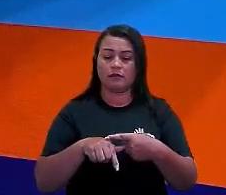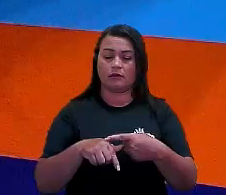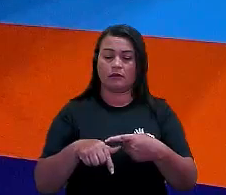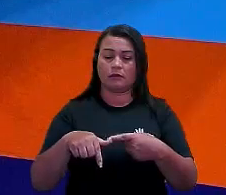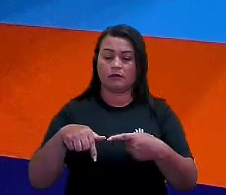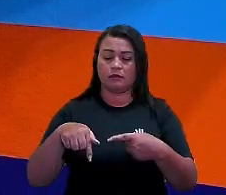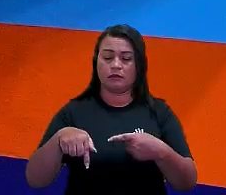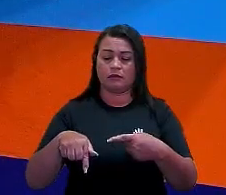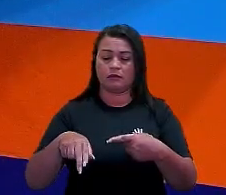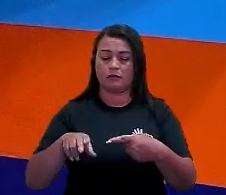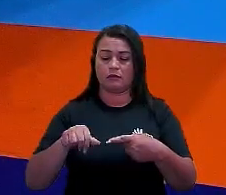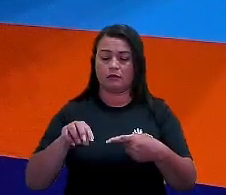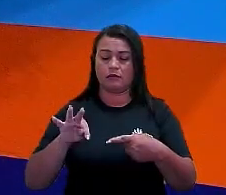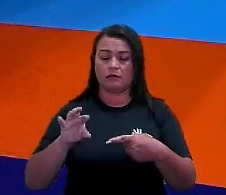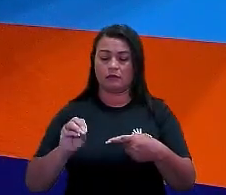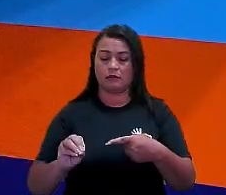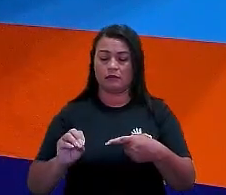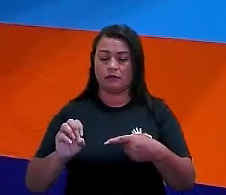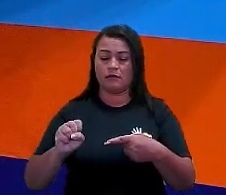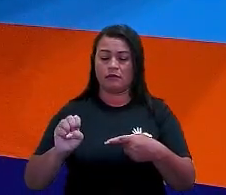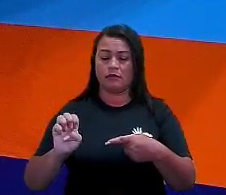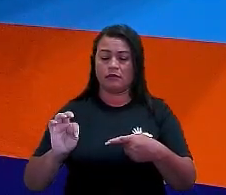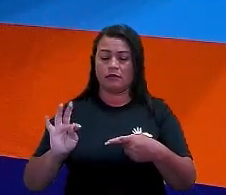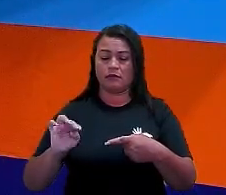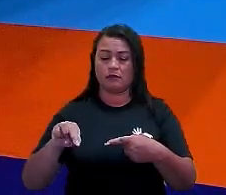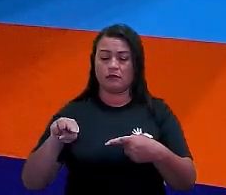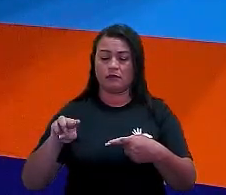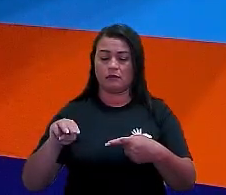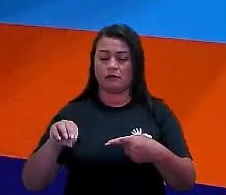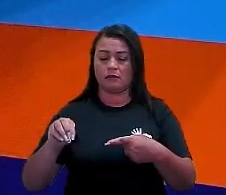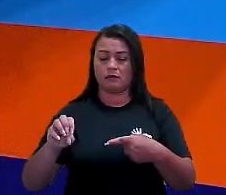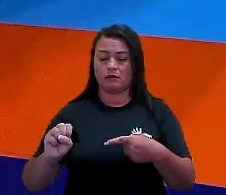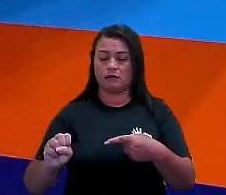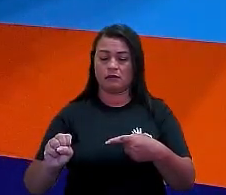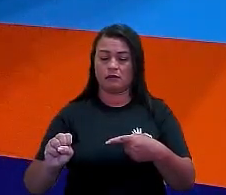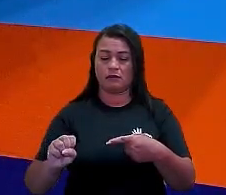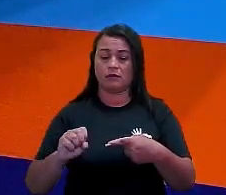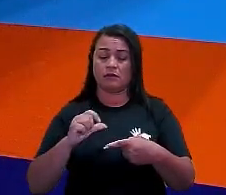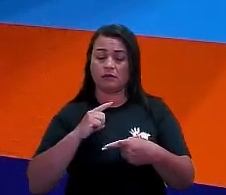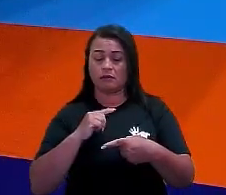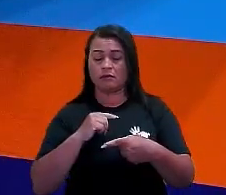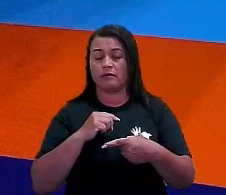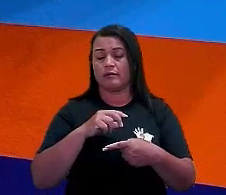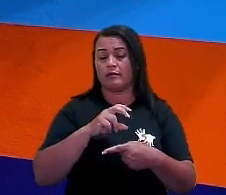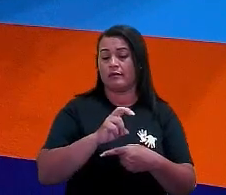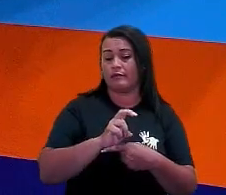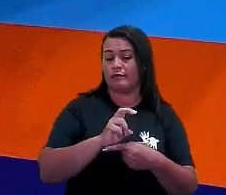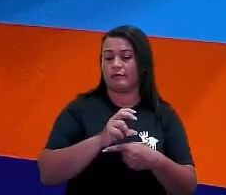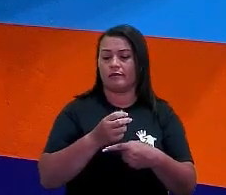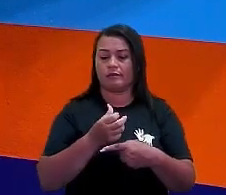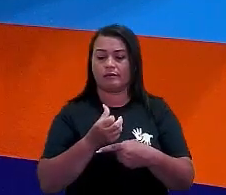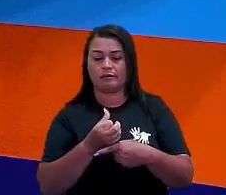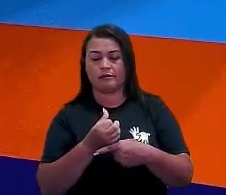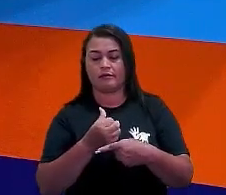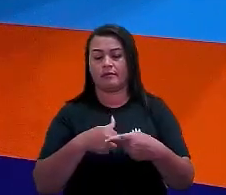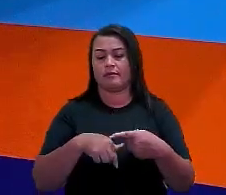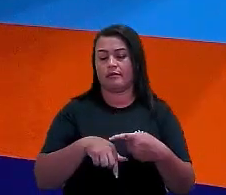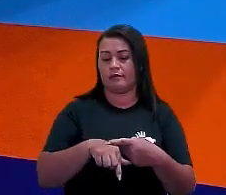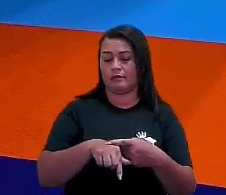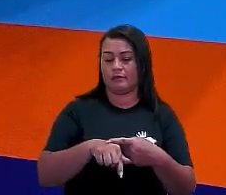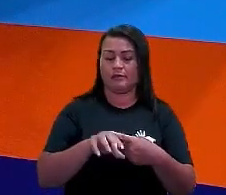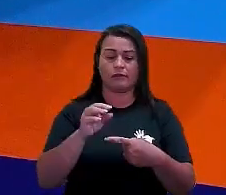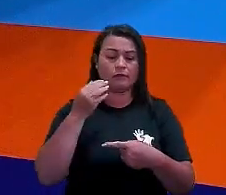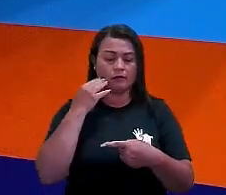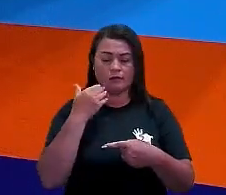4/7. Se tivesse um 3, 3/7. Se tivesse um 5, 5/7, tá certo?